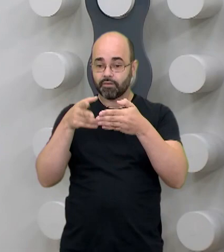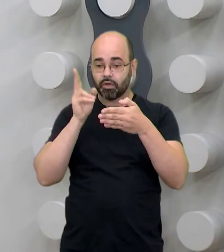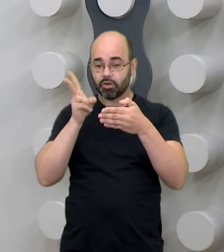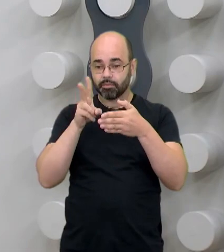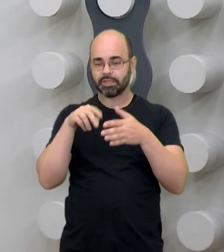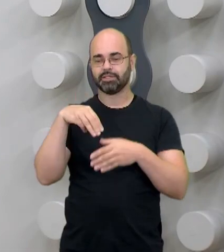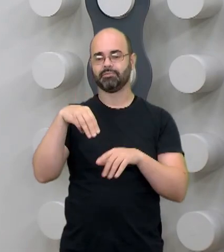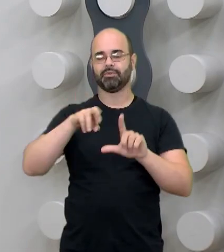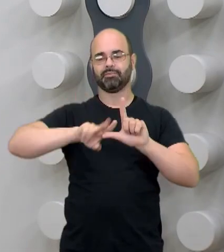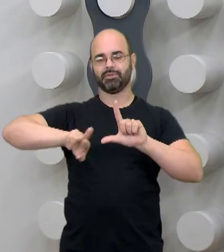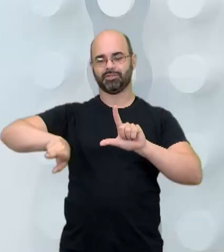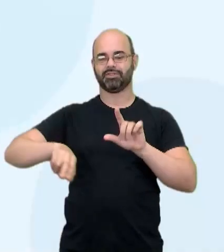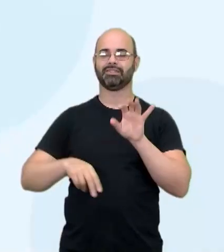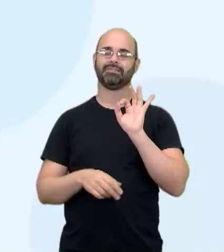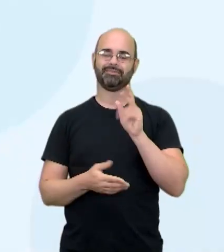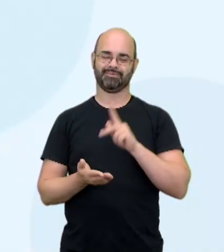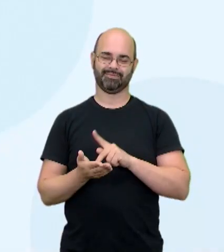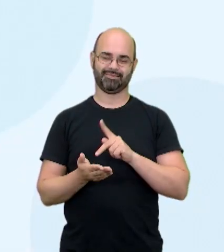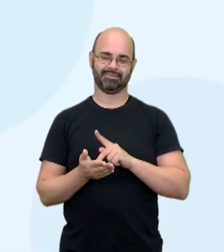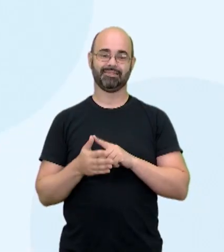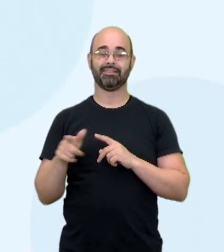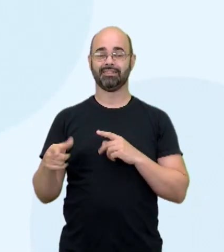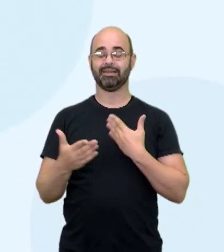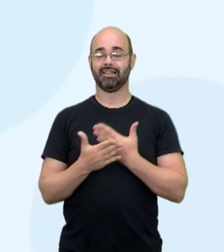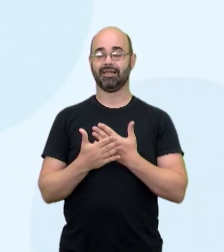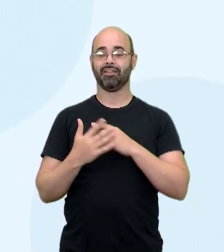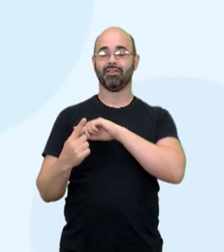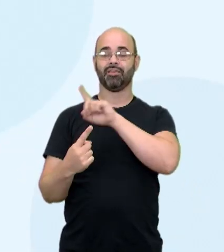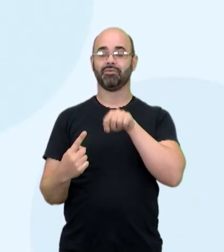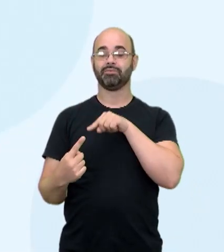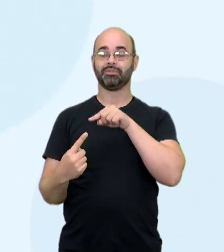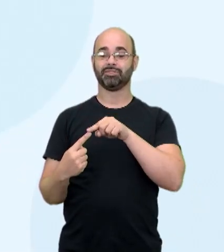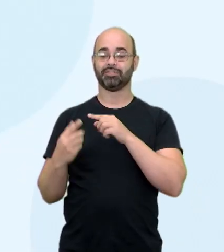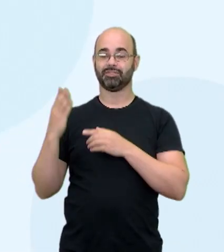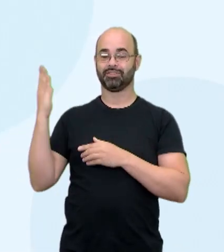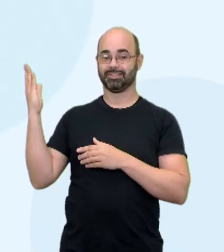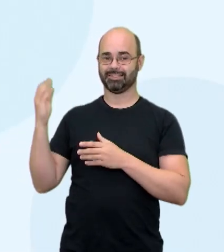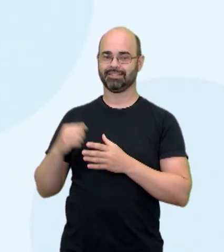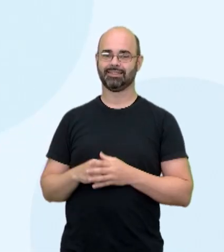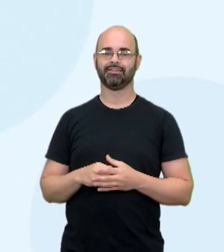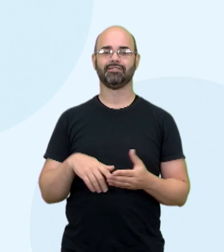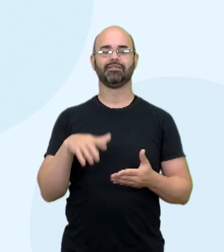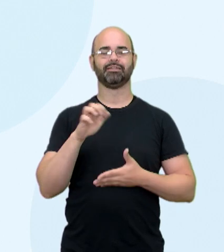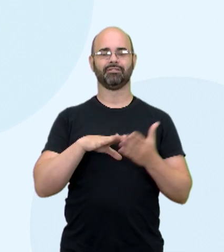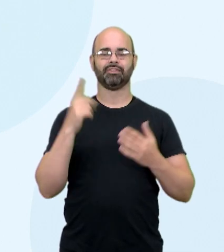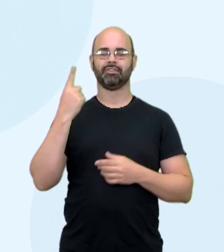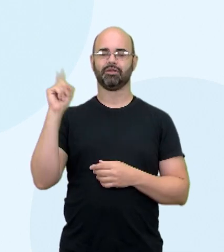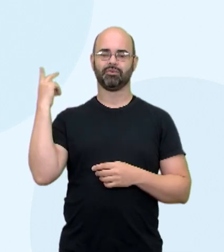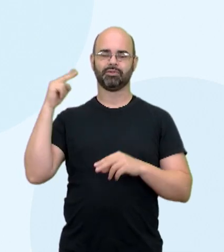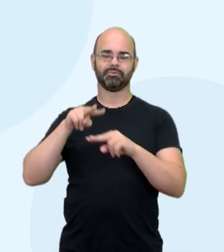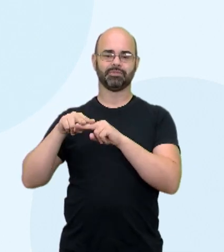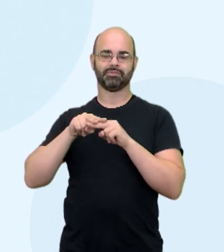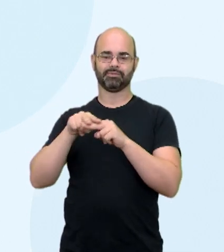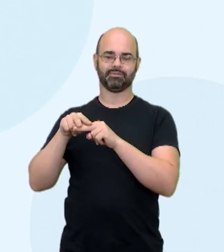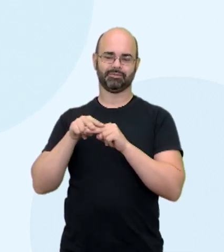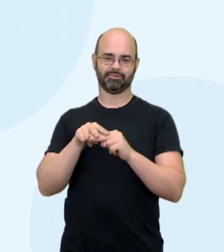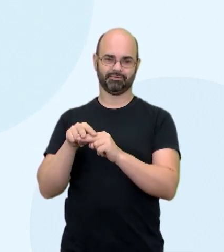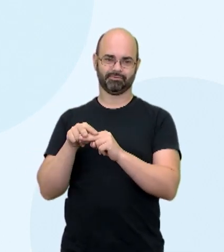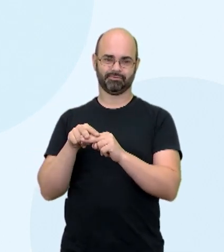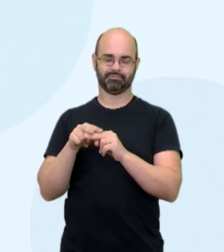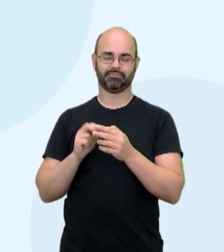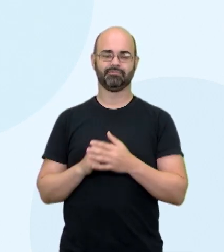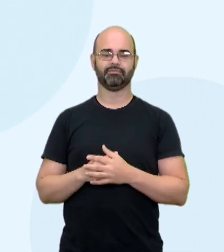só, o objetivo da aula, vamos lá. Os objetivos desta aula é retomar a atividade da última aula, então aquela retomadinha que a gente fez